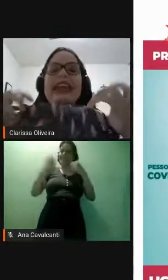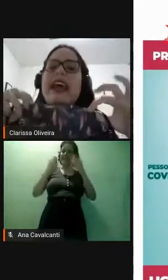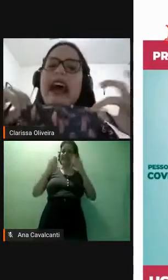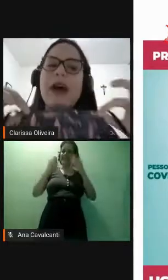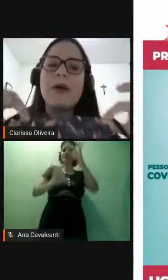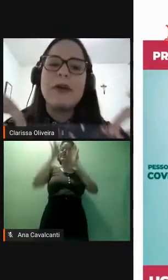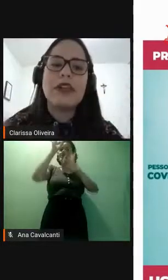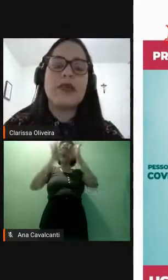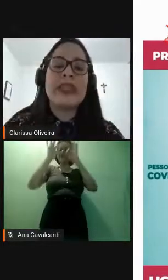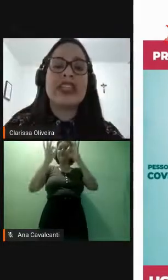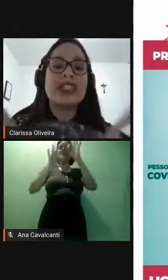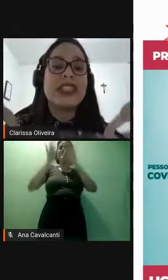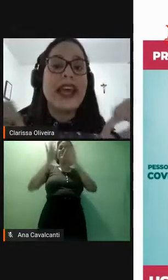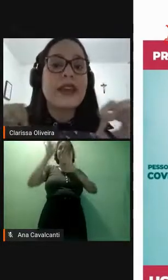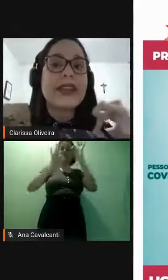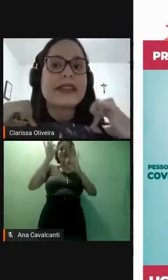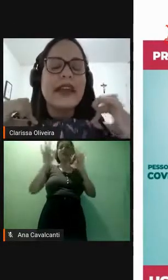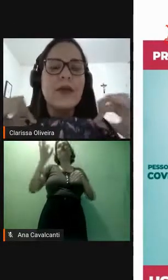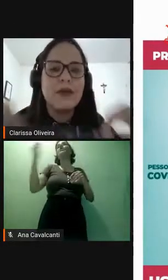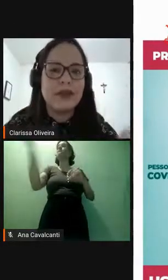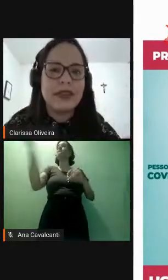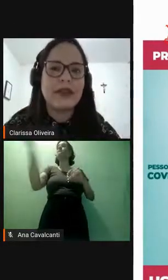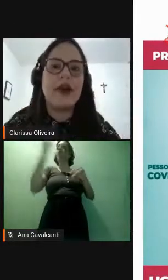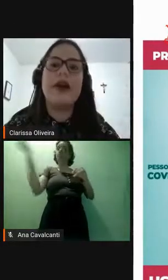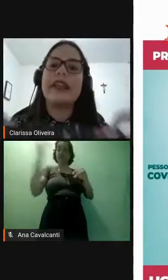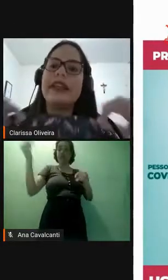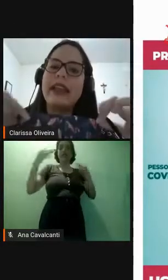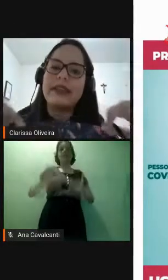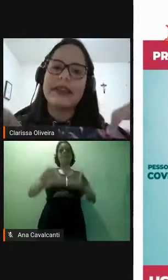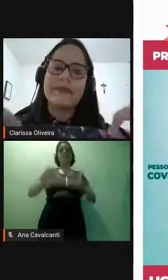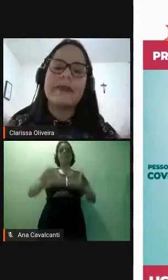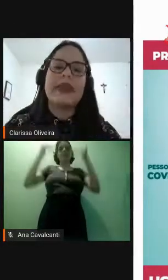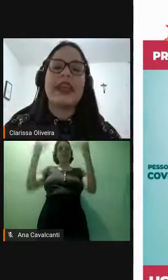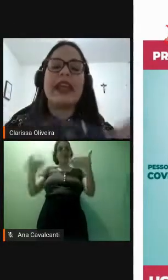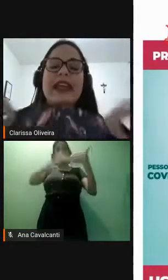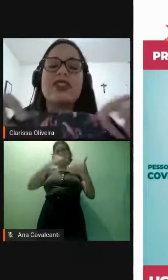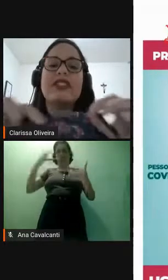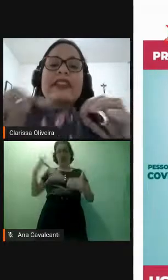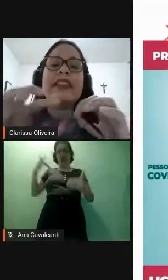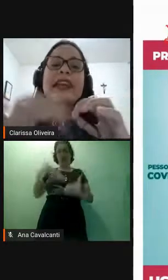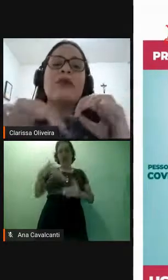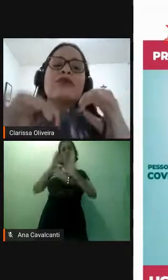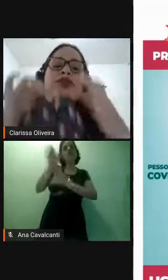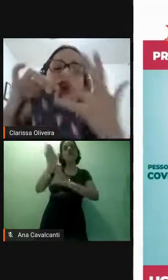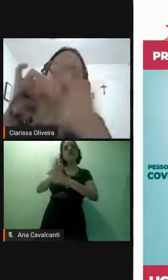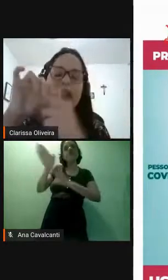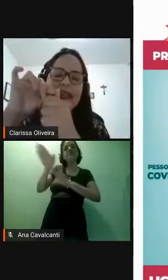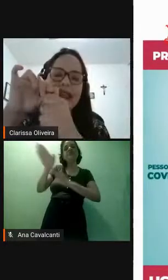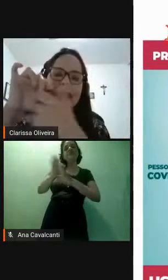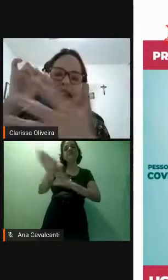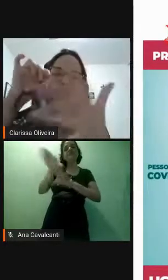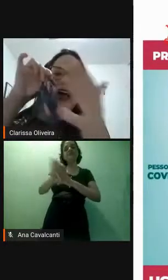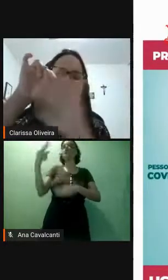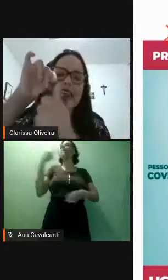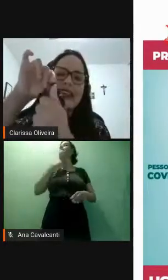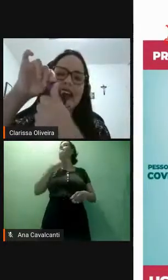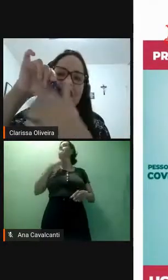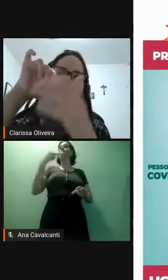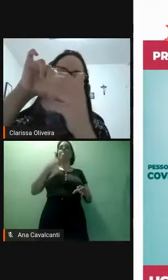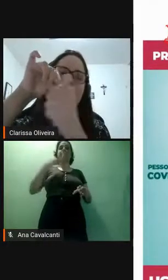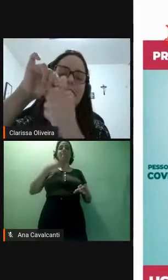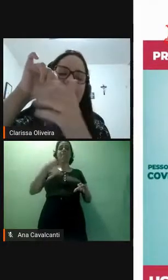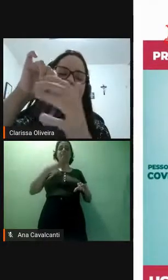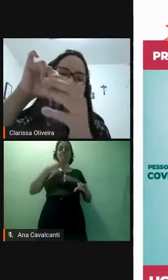E o ideal que o Ministério da Saúde orienta é que a gente não toque aqui